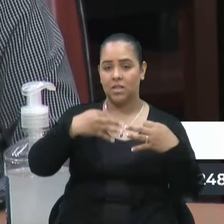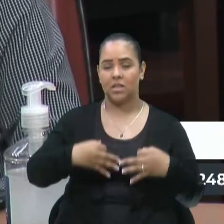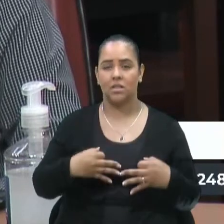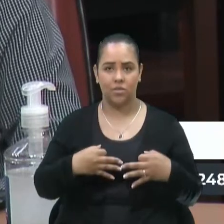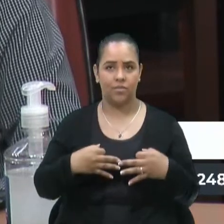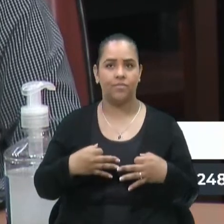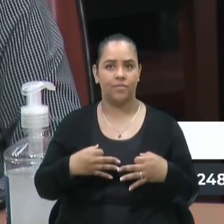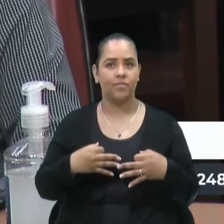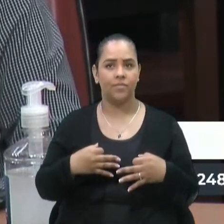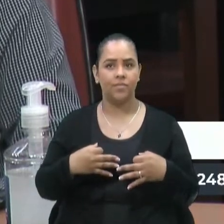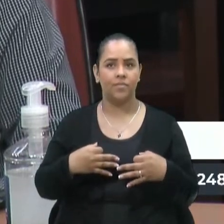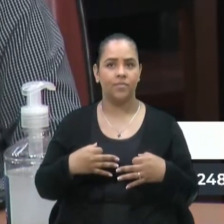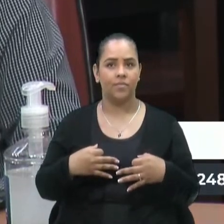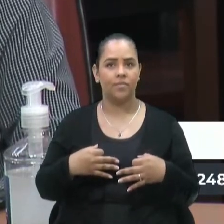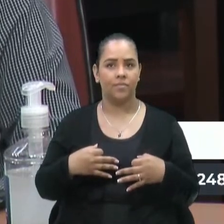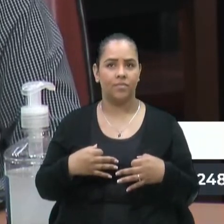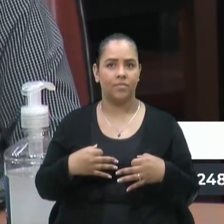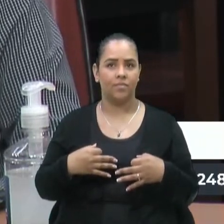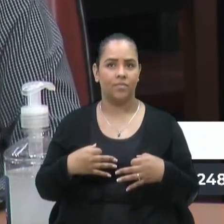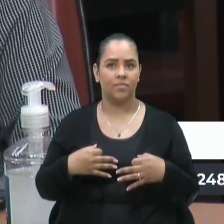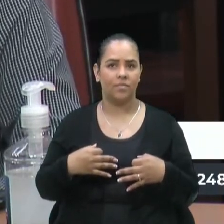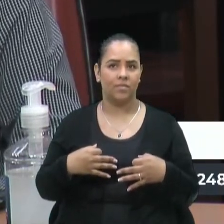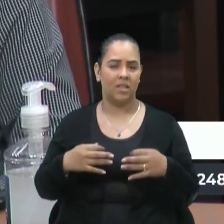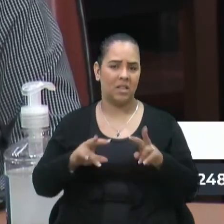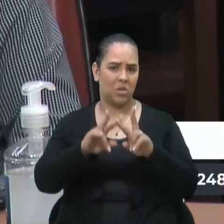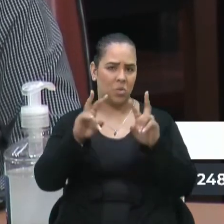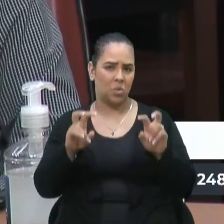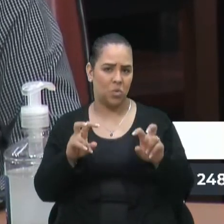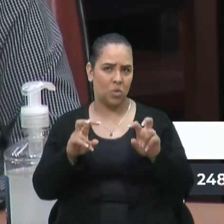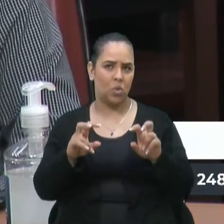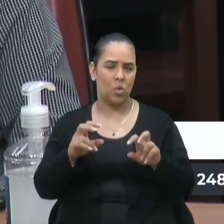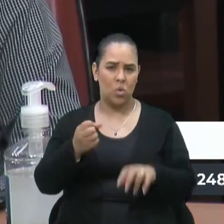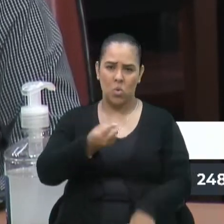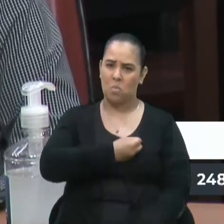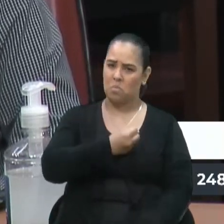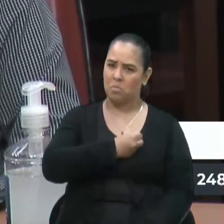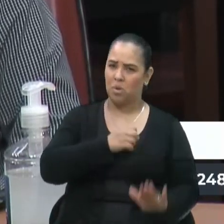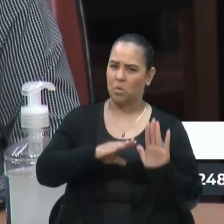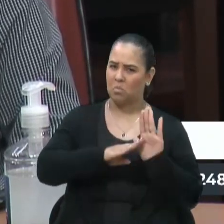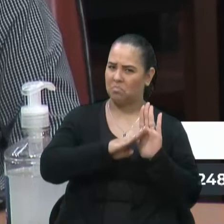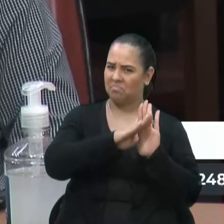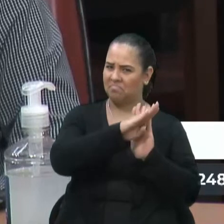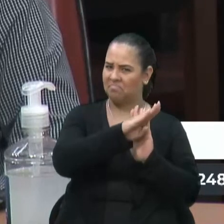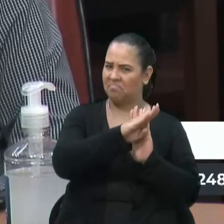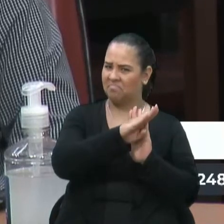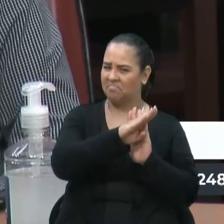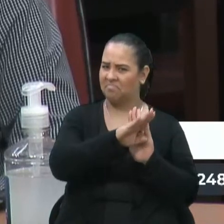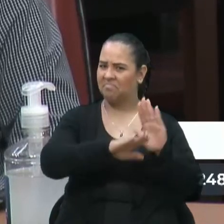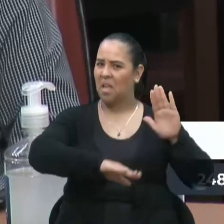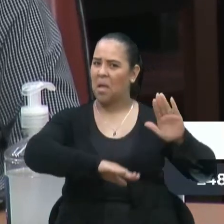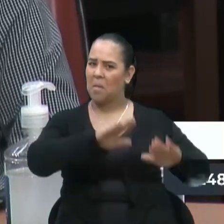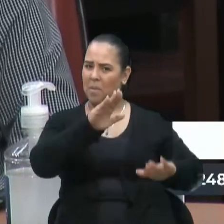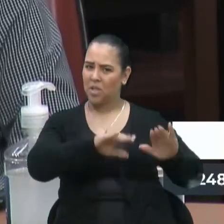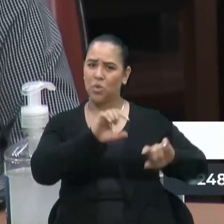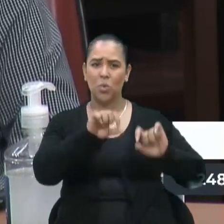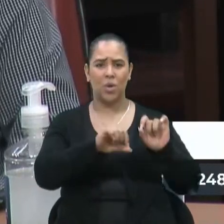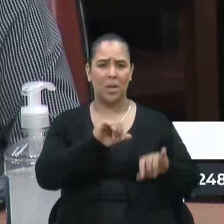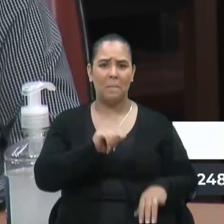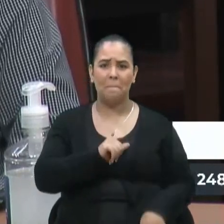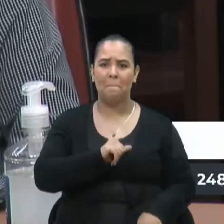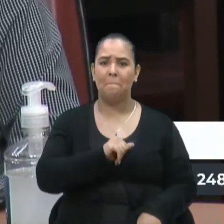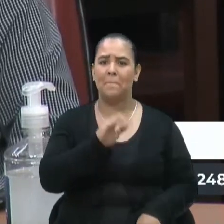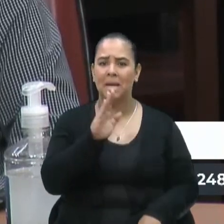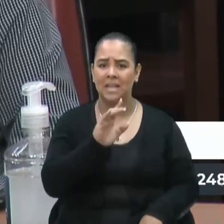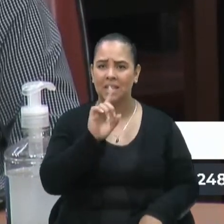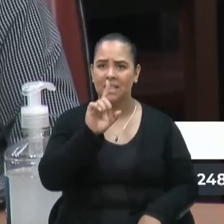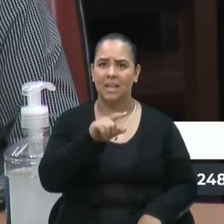absoluta de que essa questão de que os números aumentaram é muito relativa, né? O que aumentou foi a possibilidade